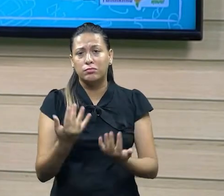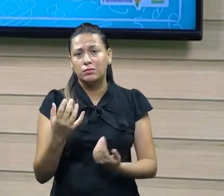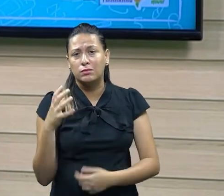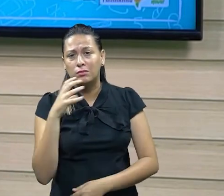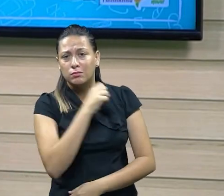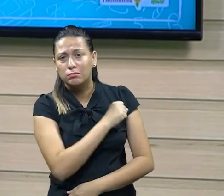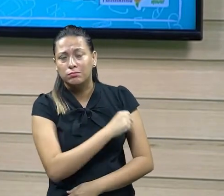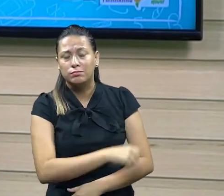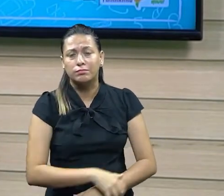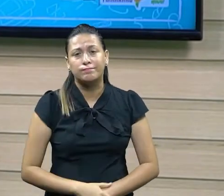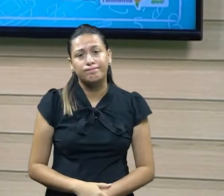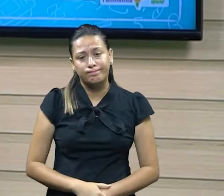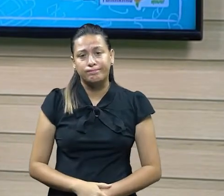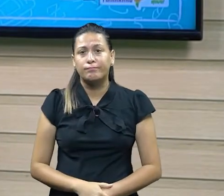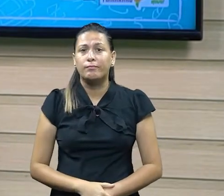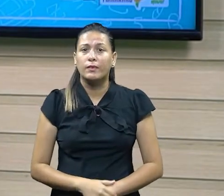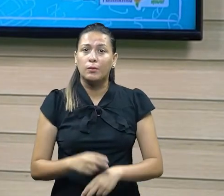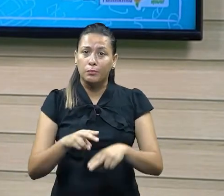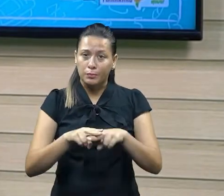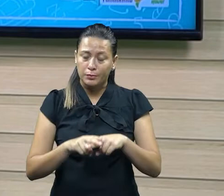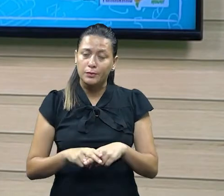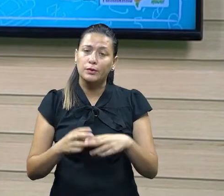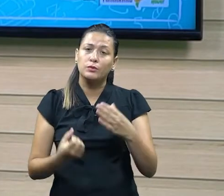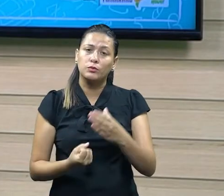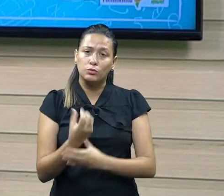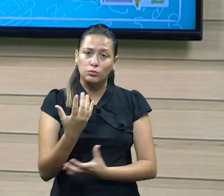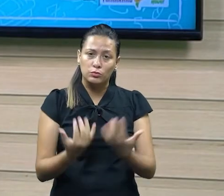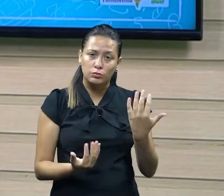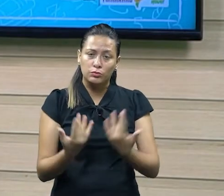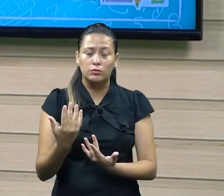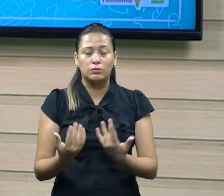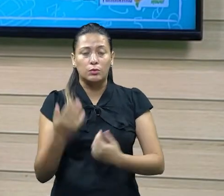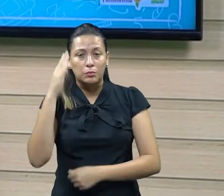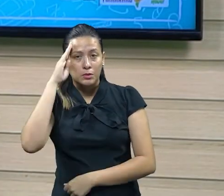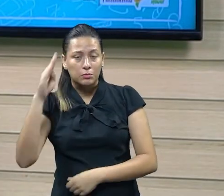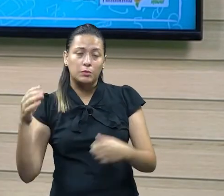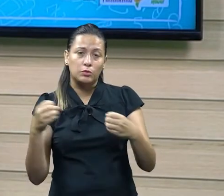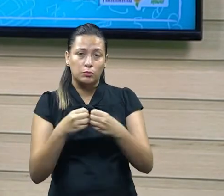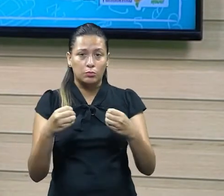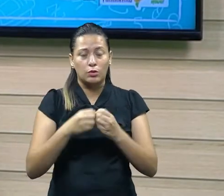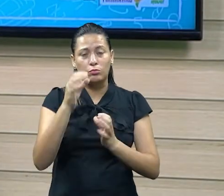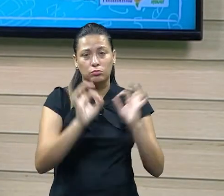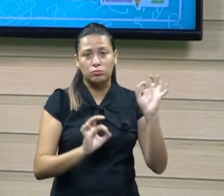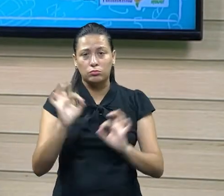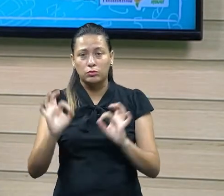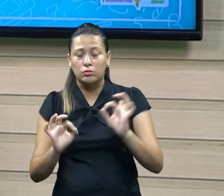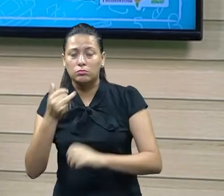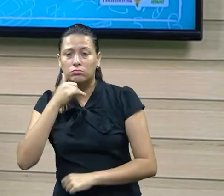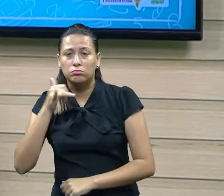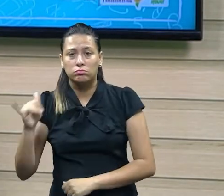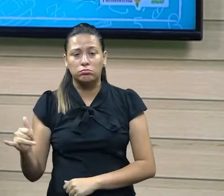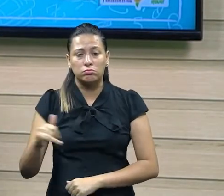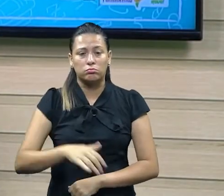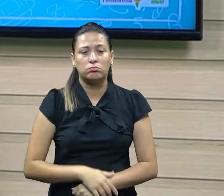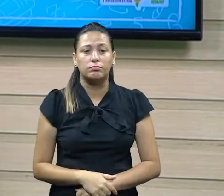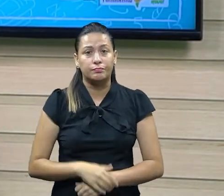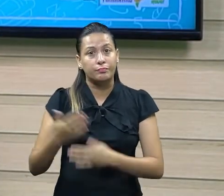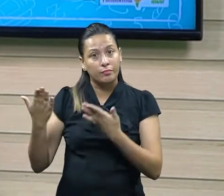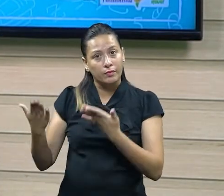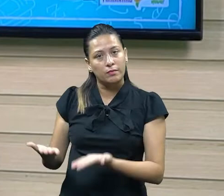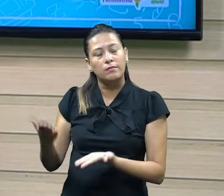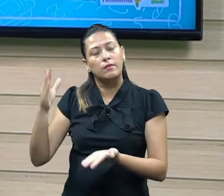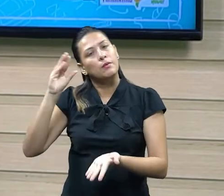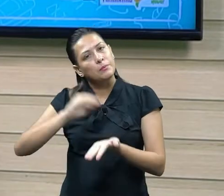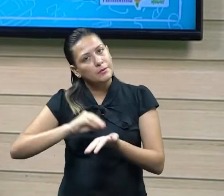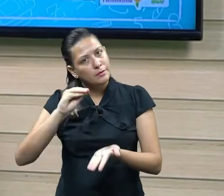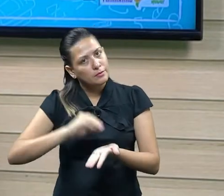e aí gera também a chama, principalmente perto de instalações elétricas, em que pode ocorrer ali a falha, como já foi